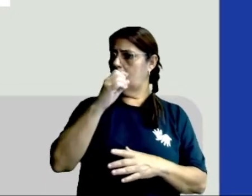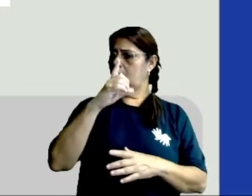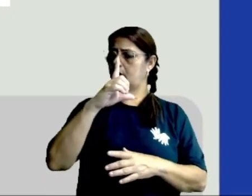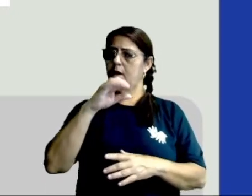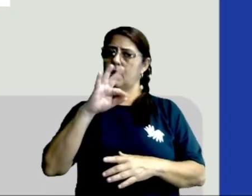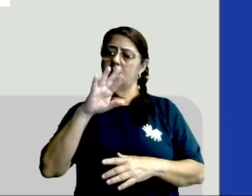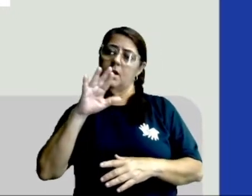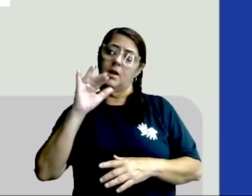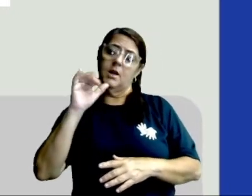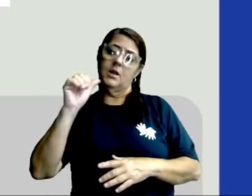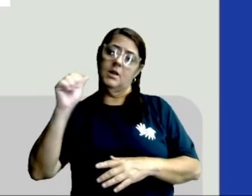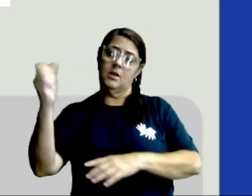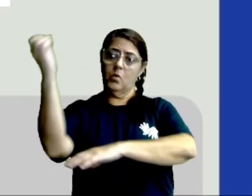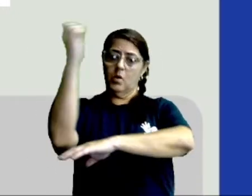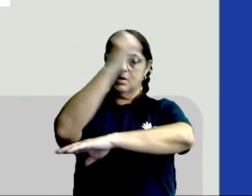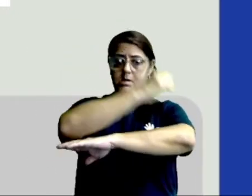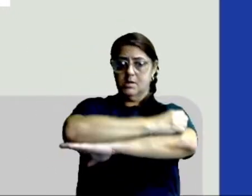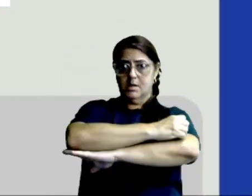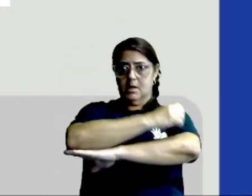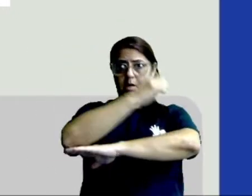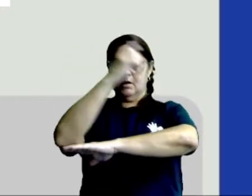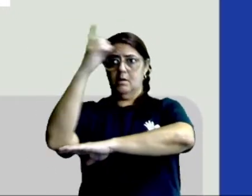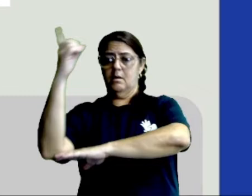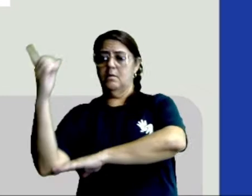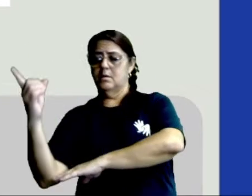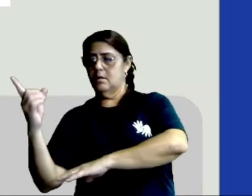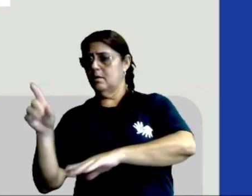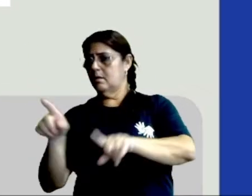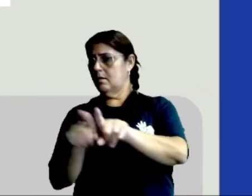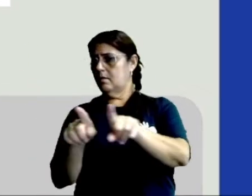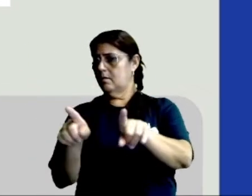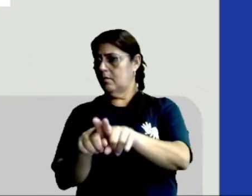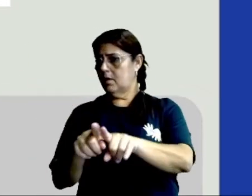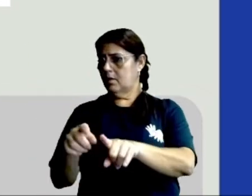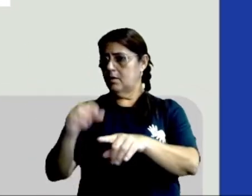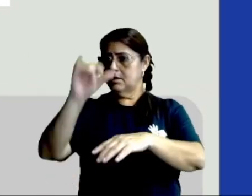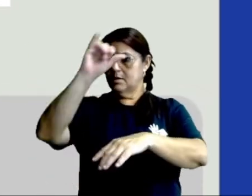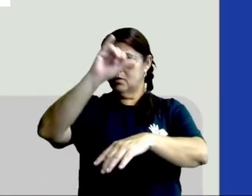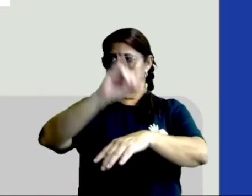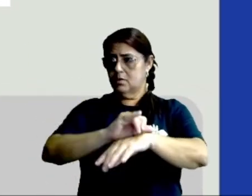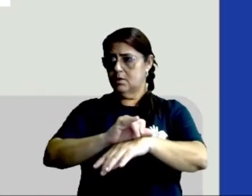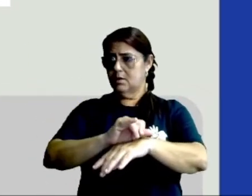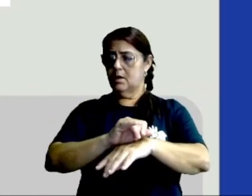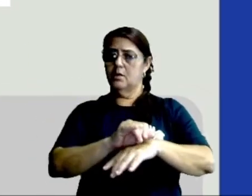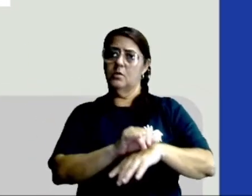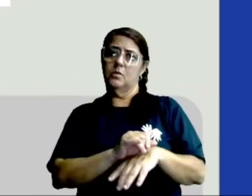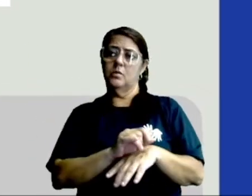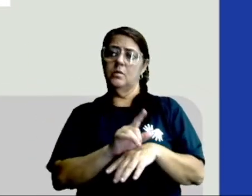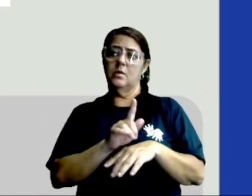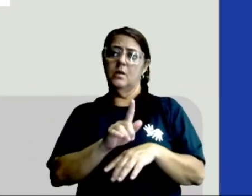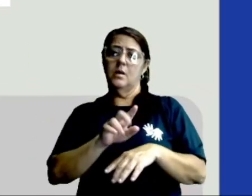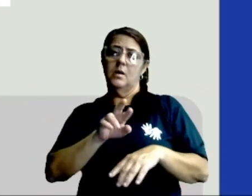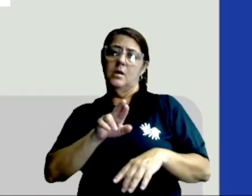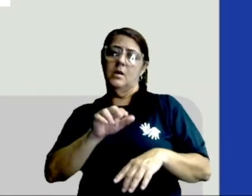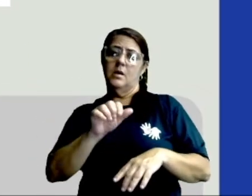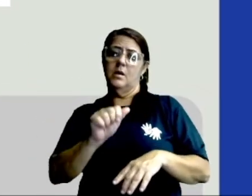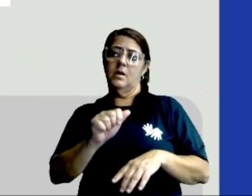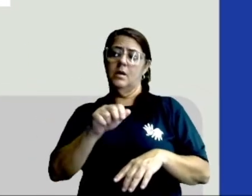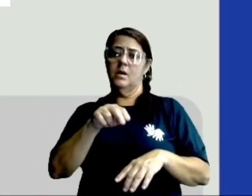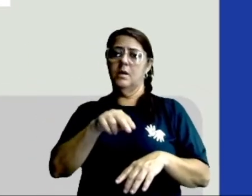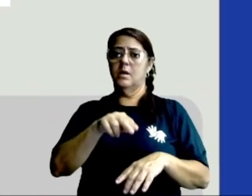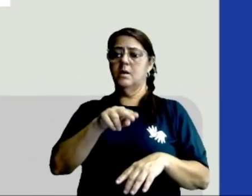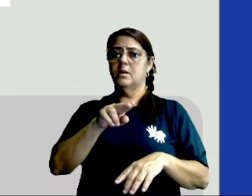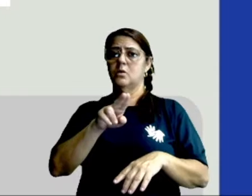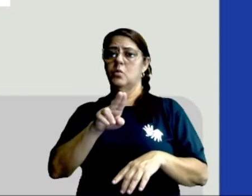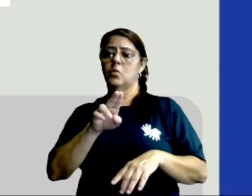né, no hemisfério norte, e bem centralizada ali no meridiano de Greenwich, que divide o mundo em